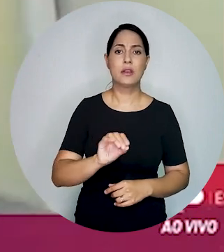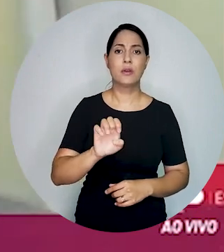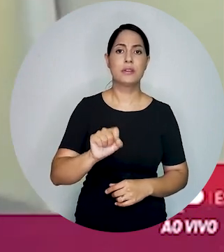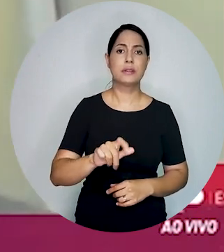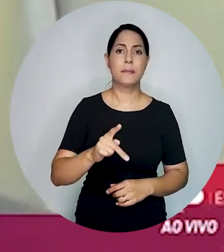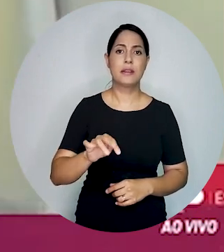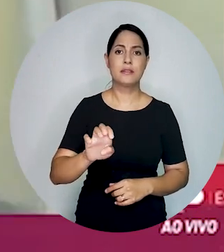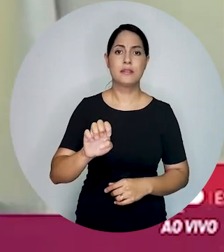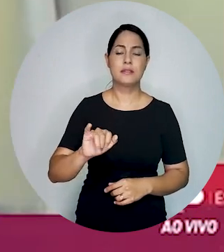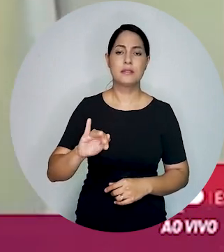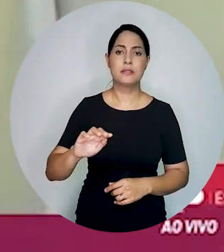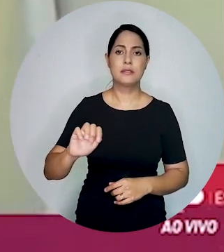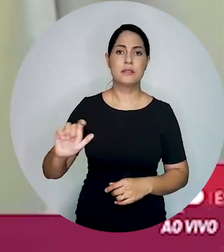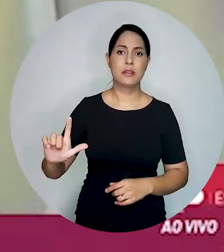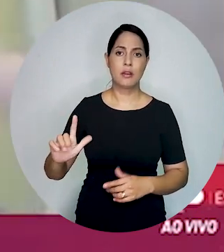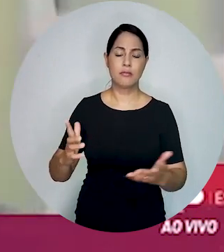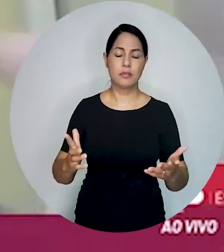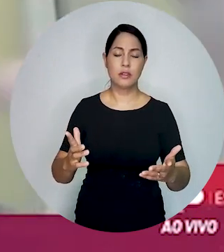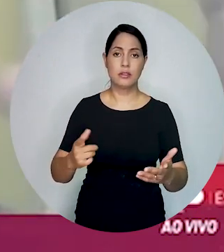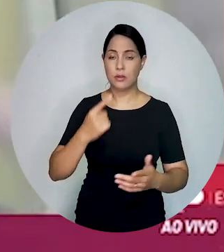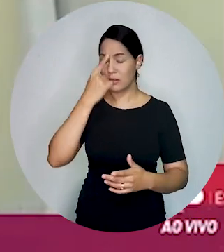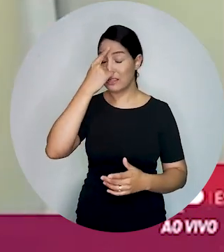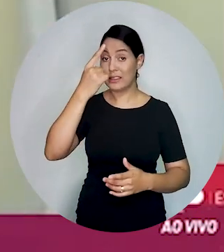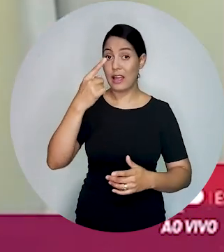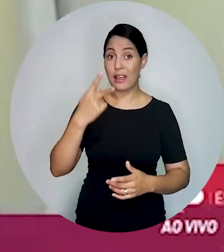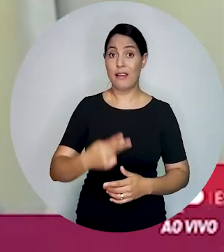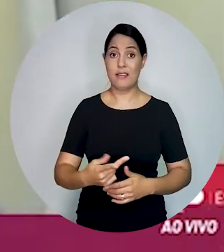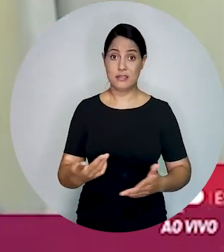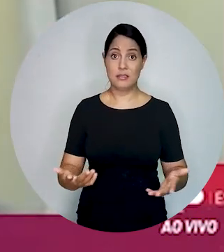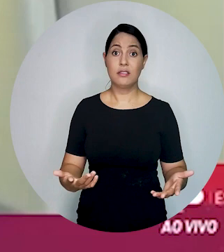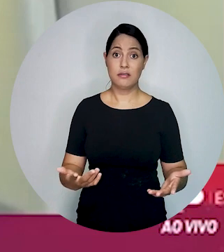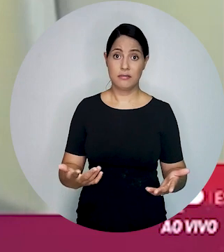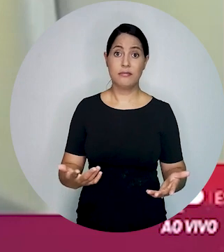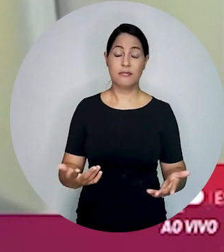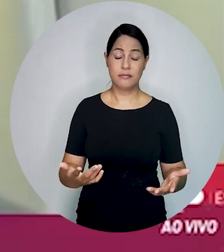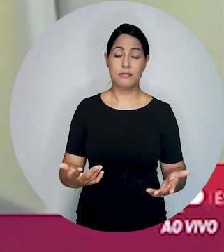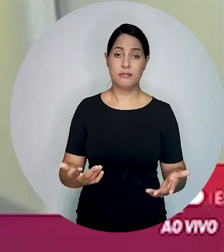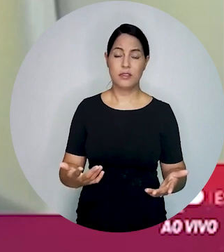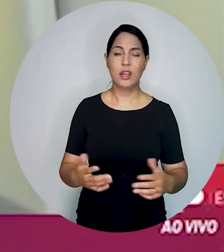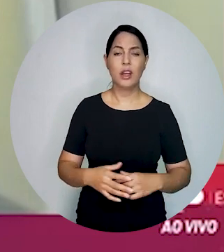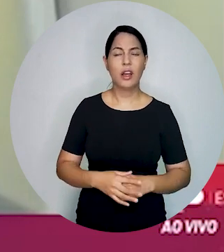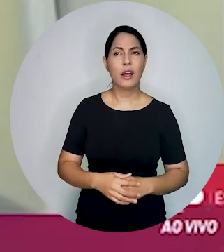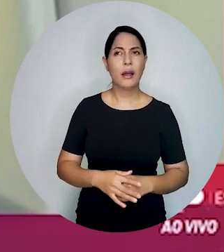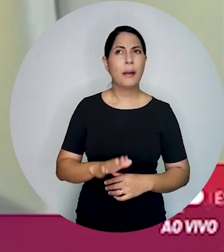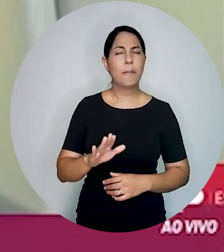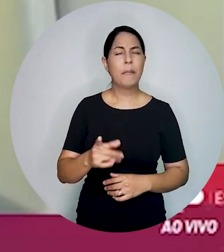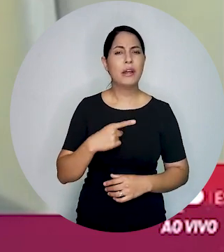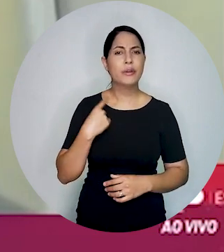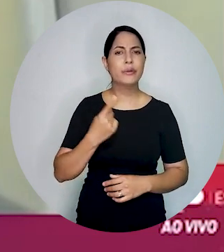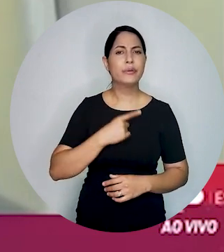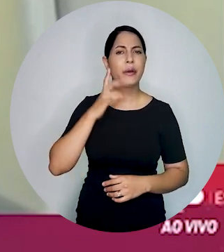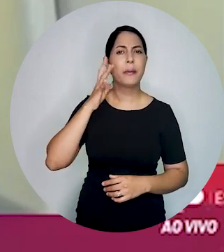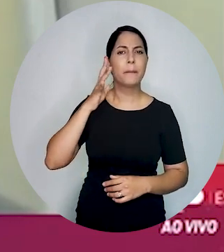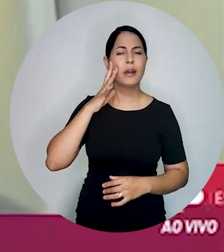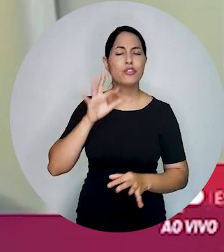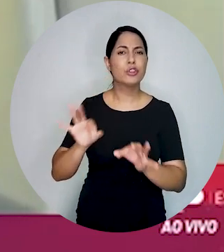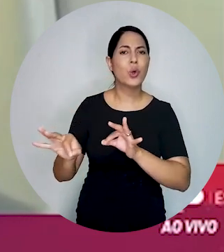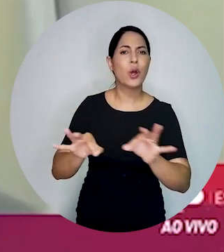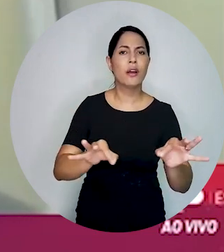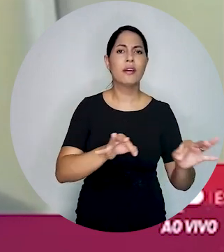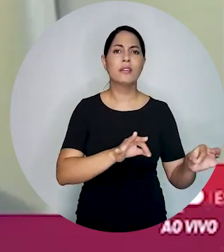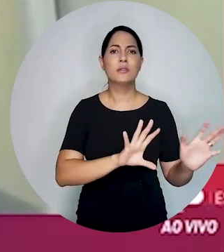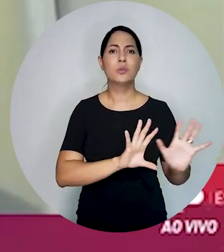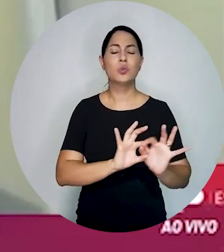teto do seu cônjuge, do seu companheiro, É essa a ideia, Mas, se nós analisarmos até